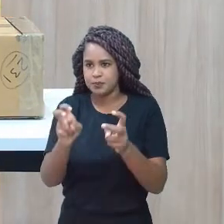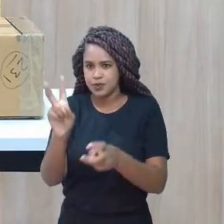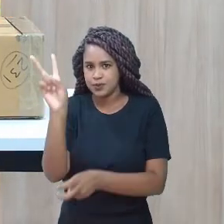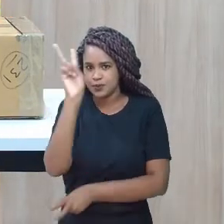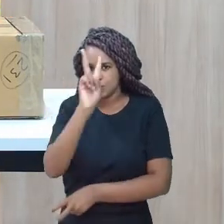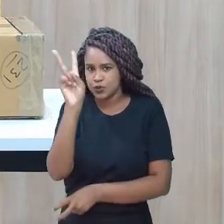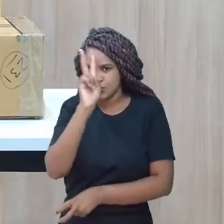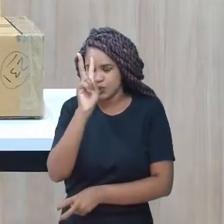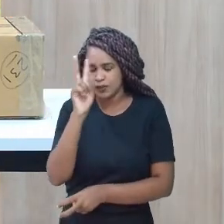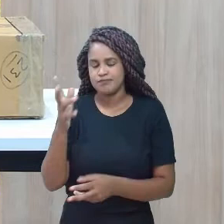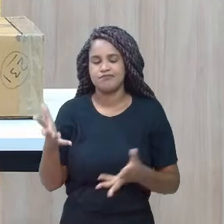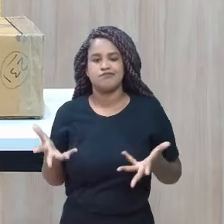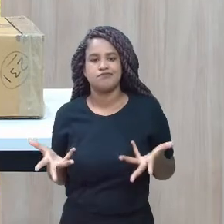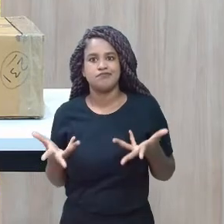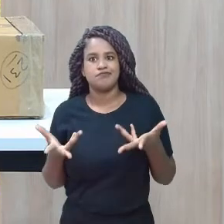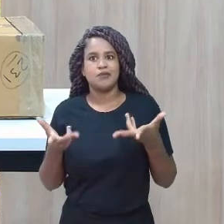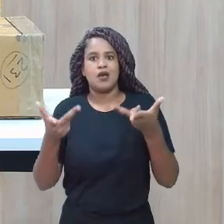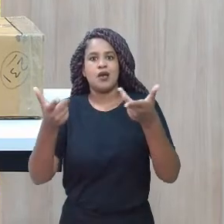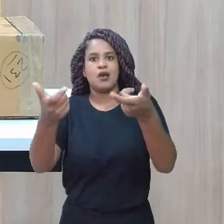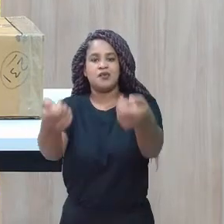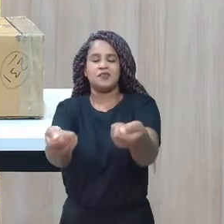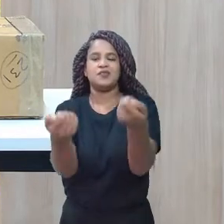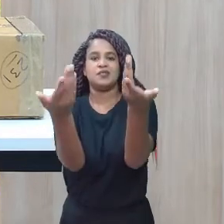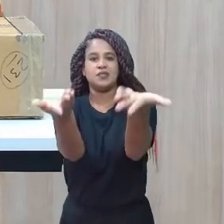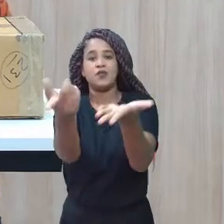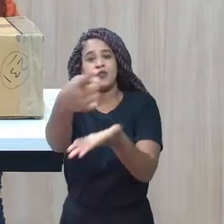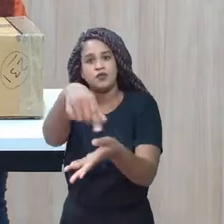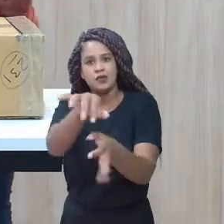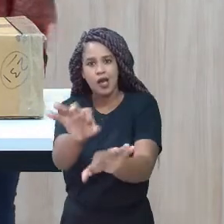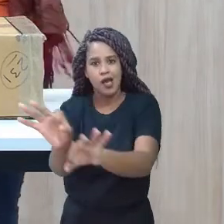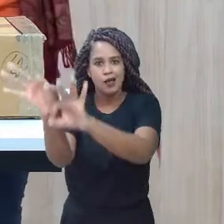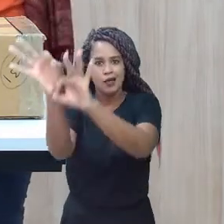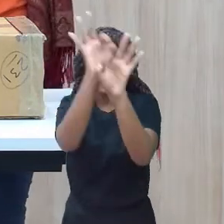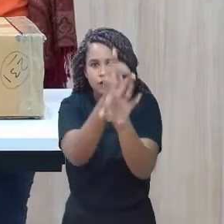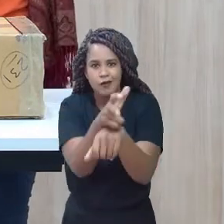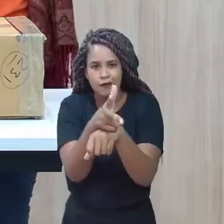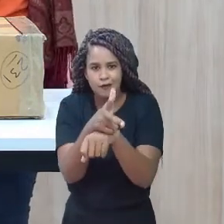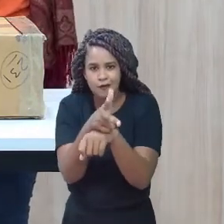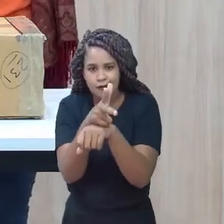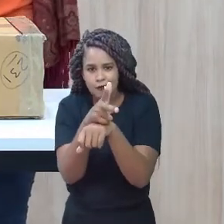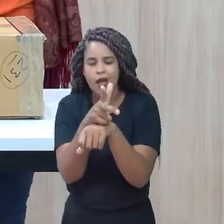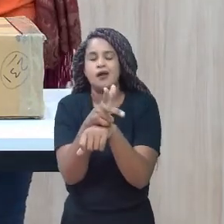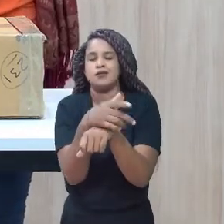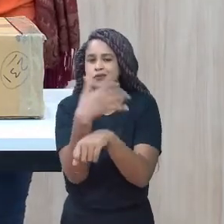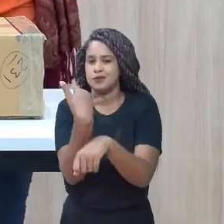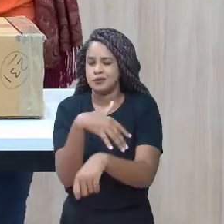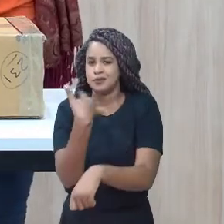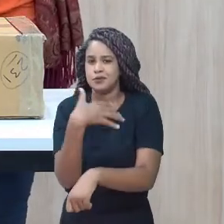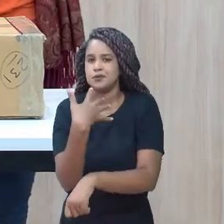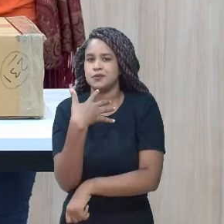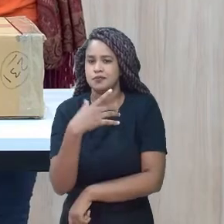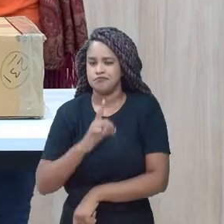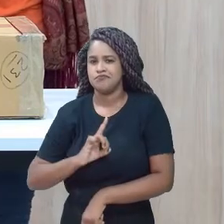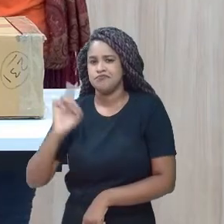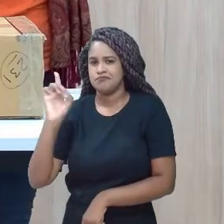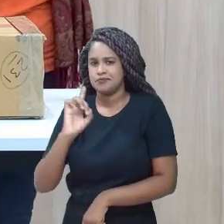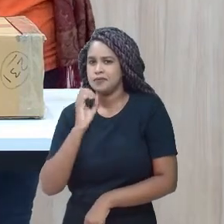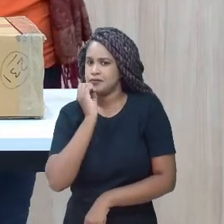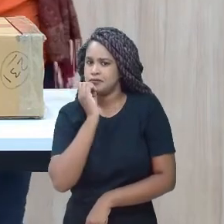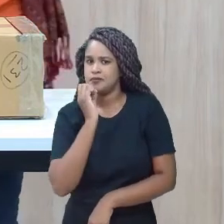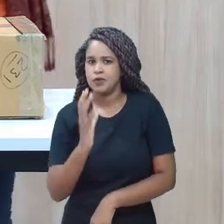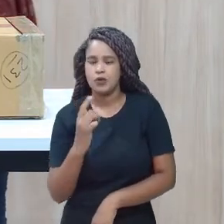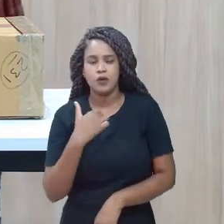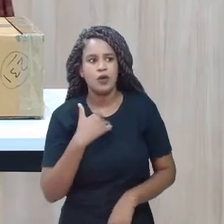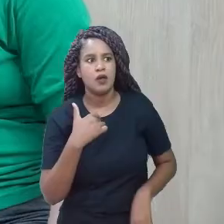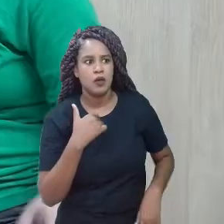maravilhoso! Aí vocês colocam lá o vídeo, outro olhar e vejam, porque muito bem feito, né, Vilma? Muito legal, eu